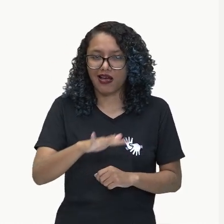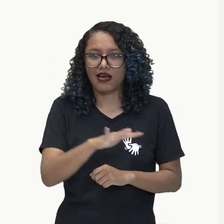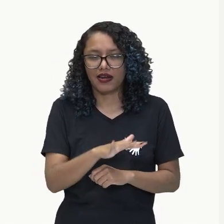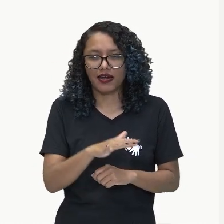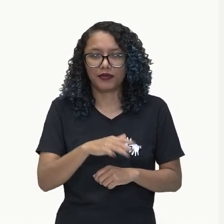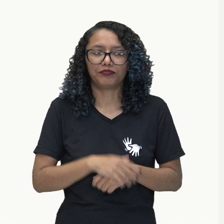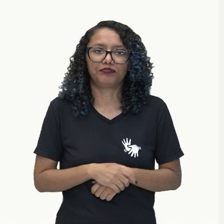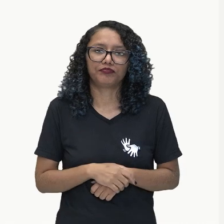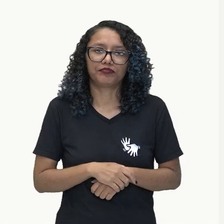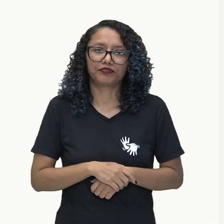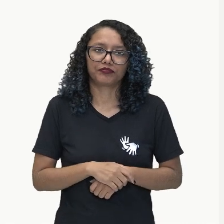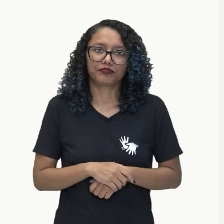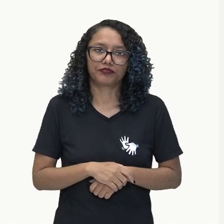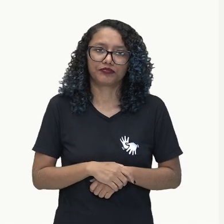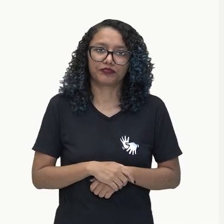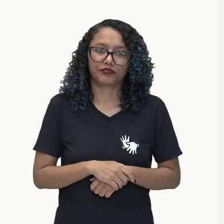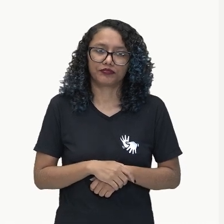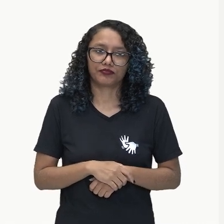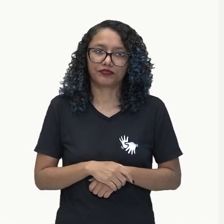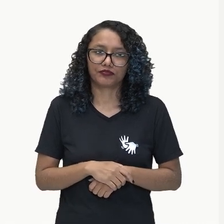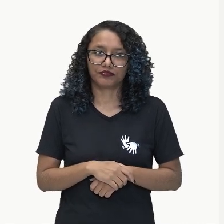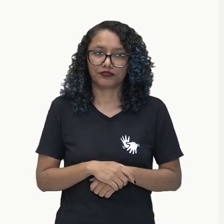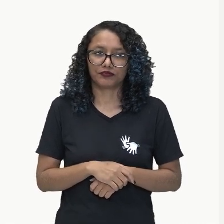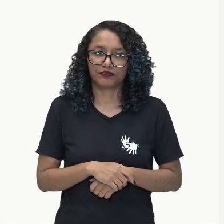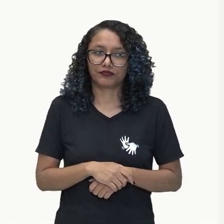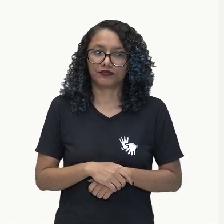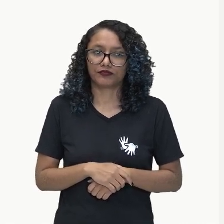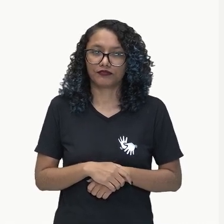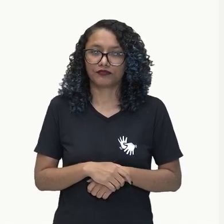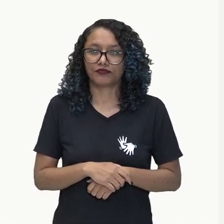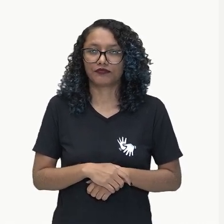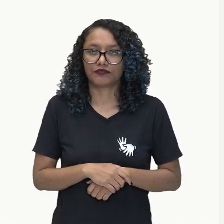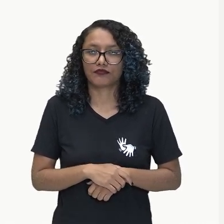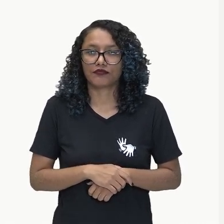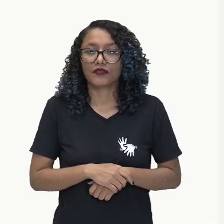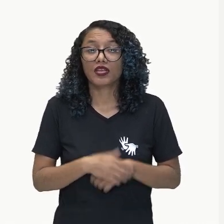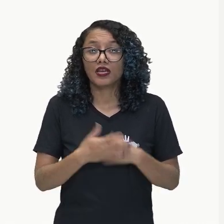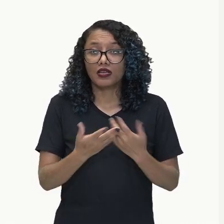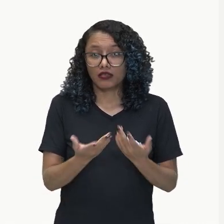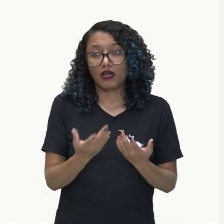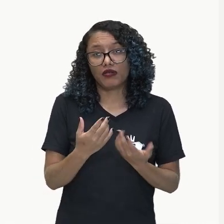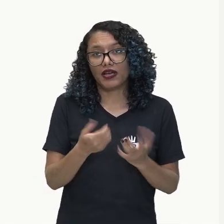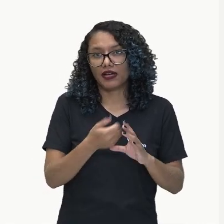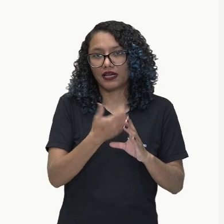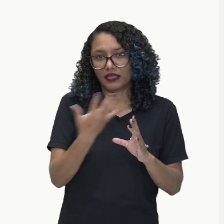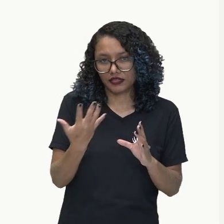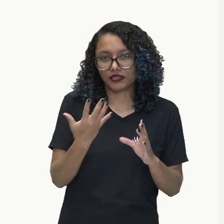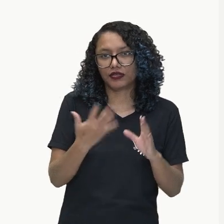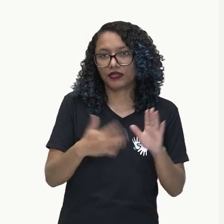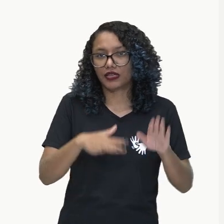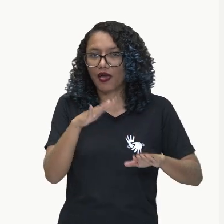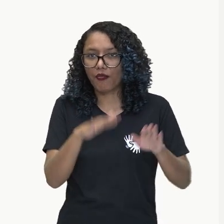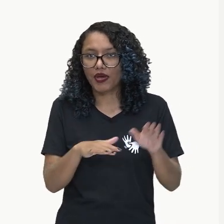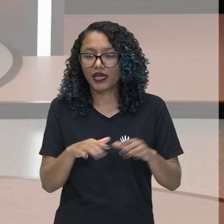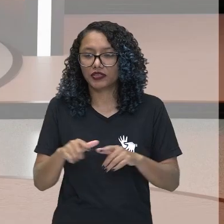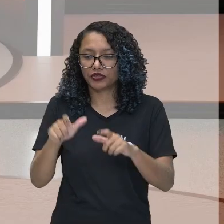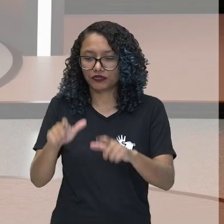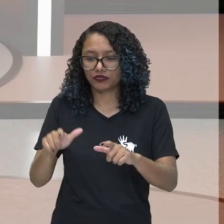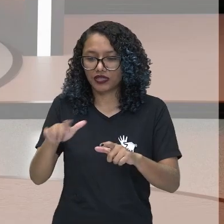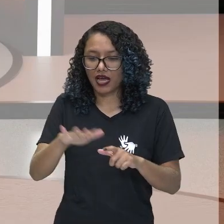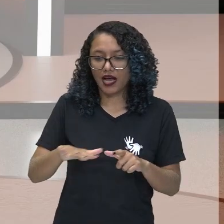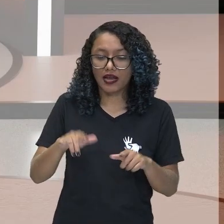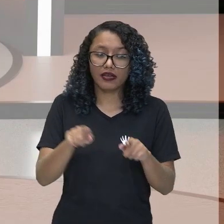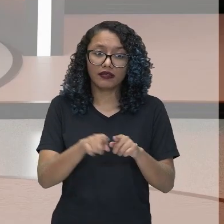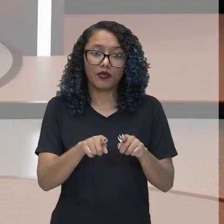vai ter essas características demográficas em relação à sua extensão, à quantidade de habitantes, onde uma